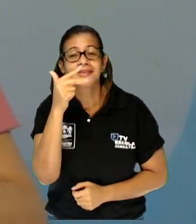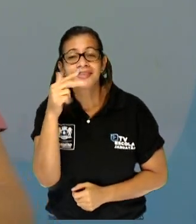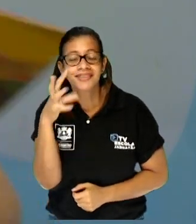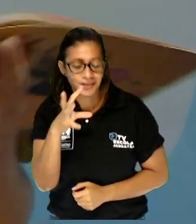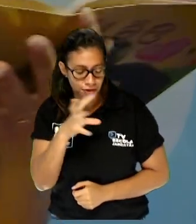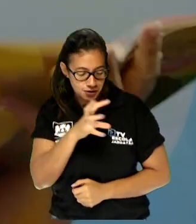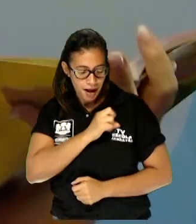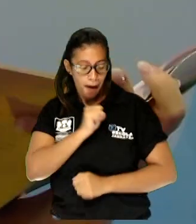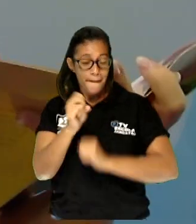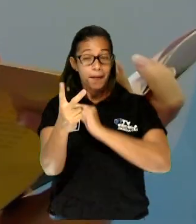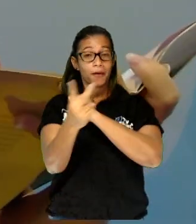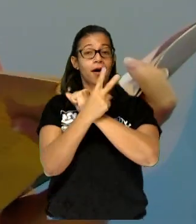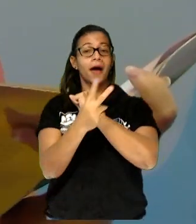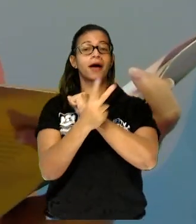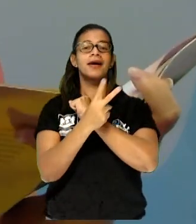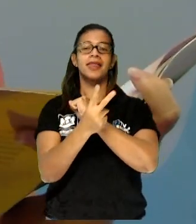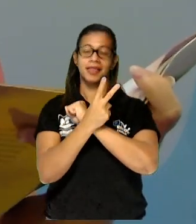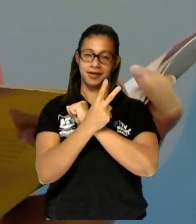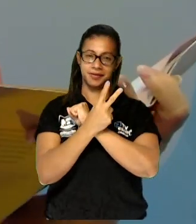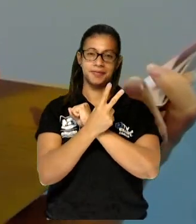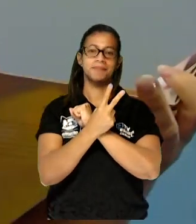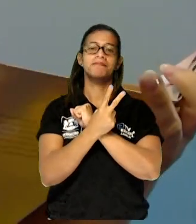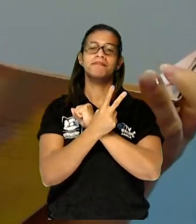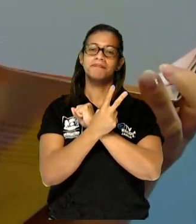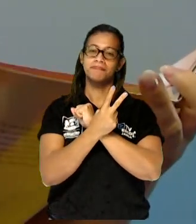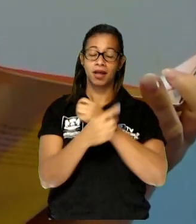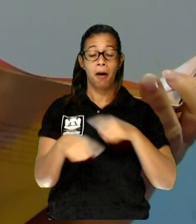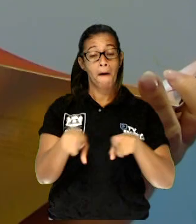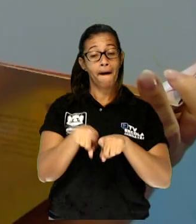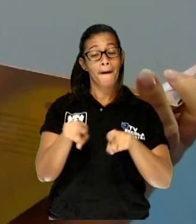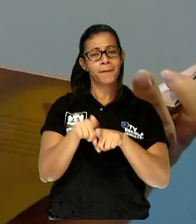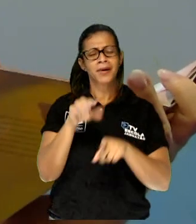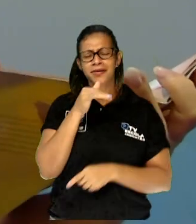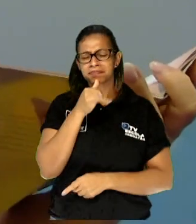cria. Mãe, mesmo que a gente esteja triste